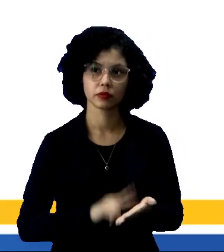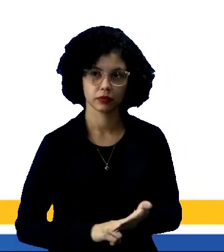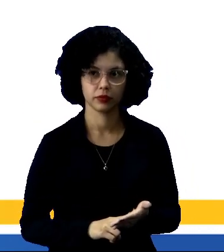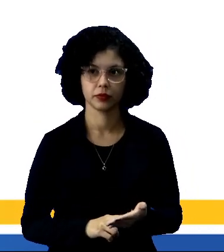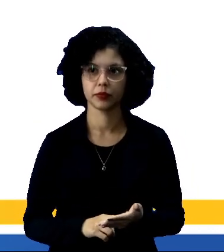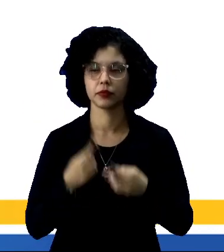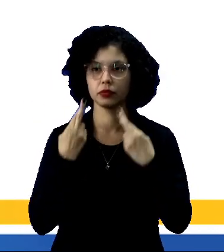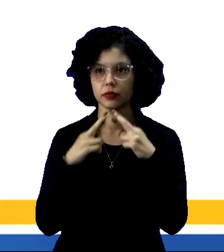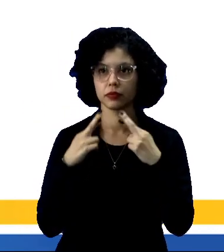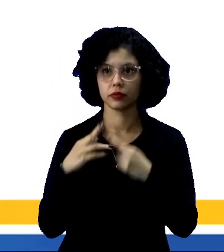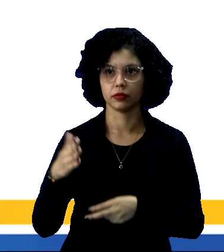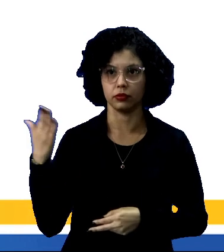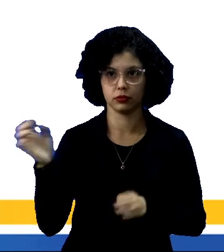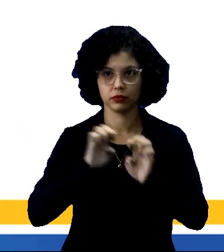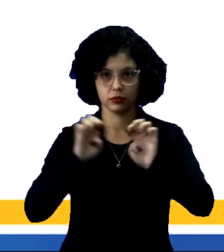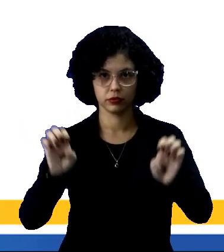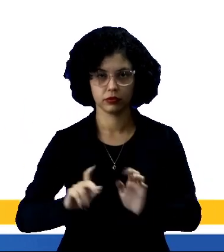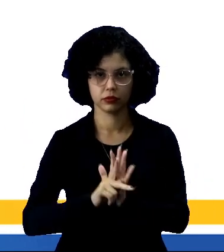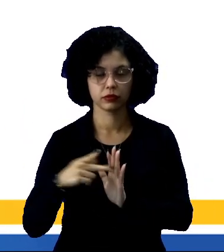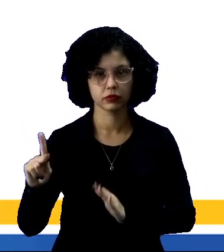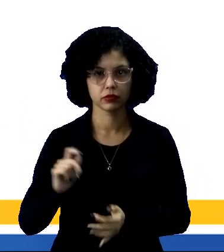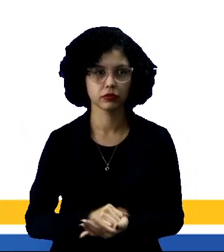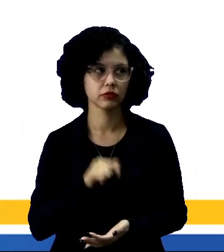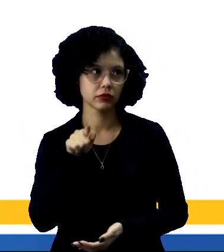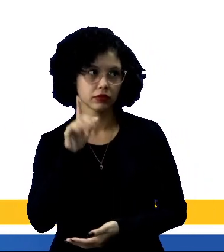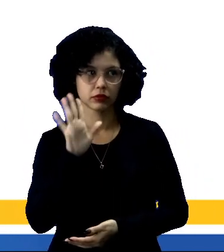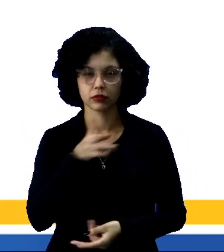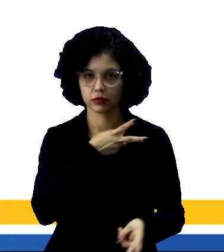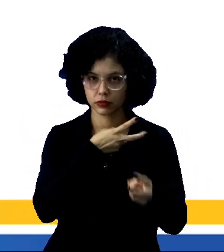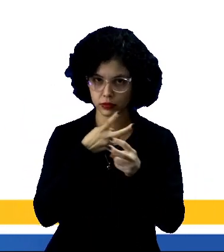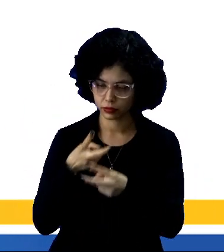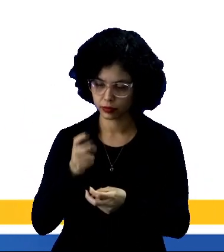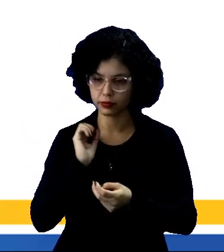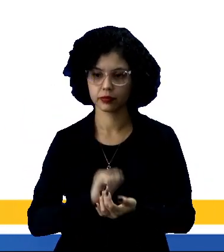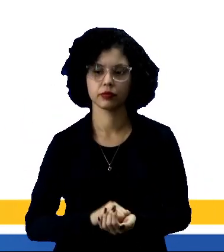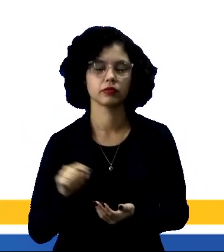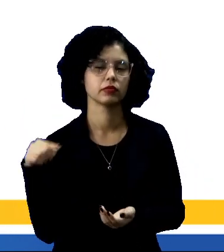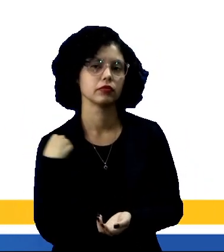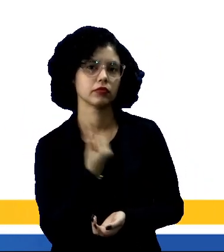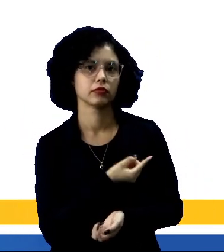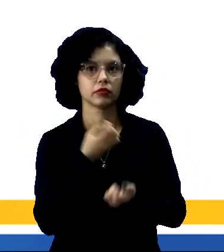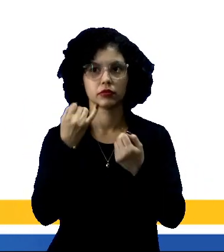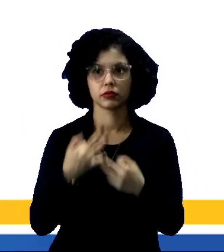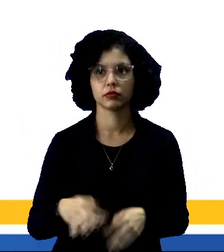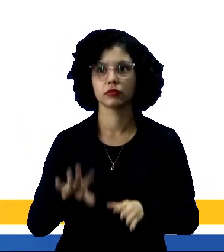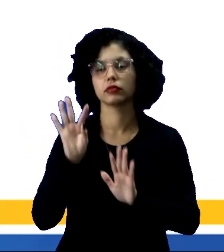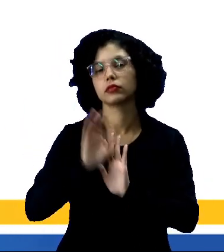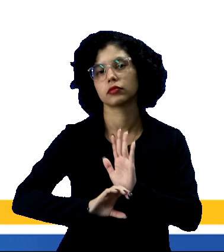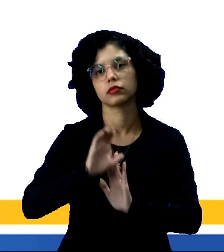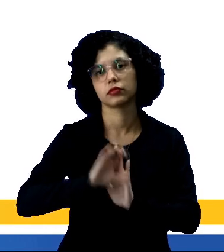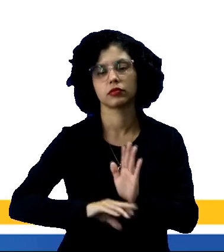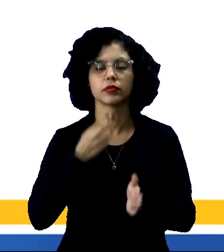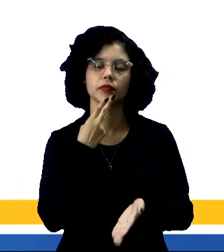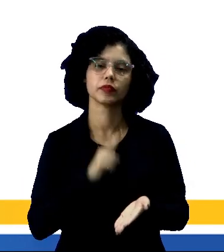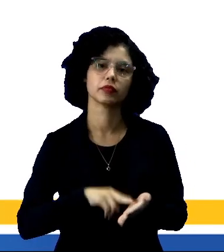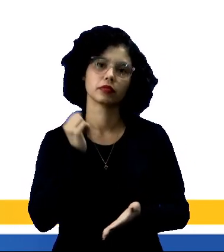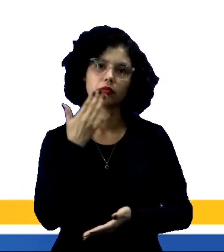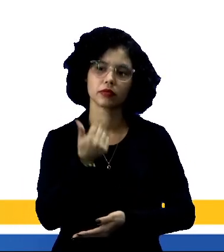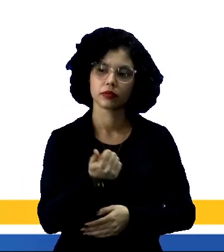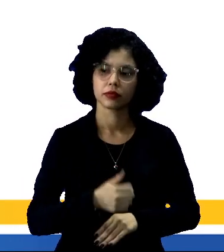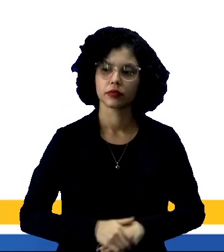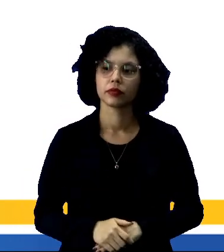de reclamação, a estrutura dela. E vocês já observem que nós vamos tratar também do conteúdo dessa carta, tá